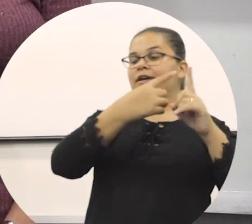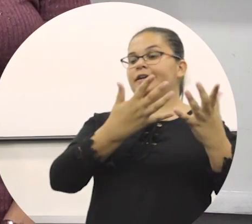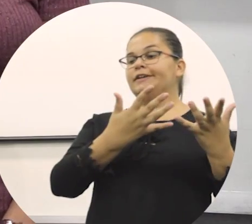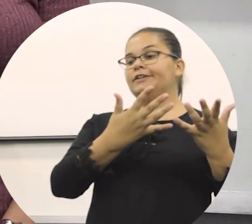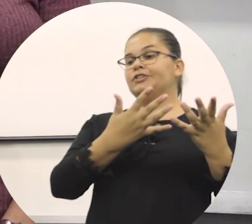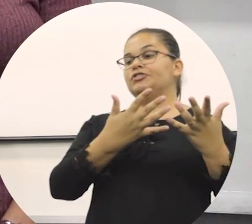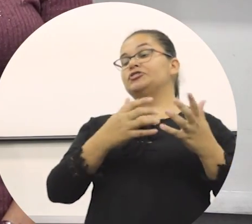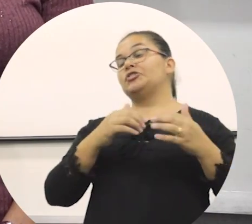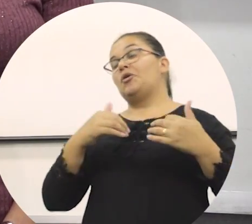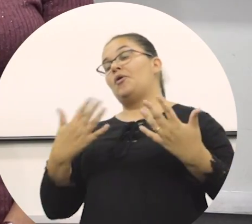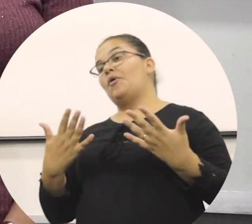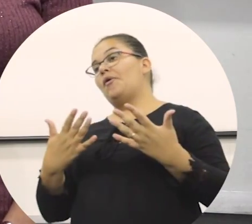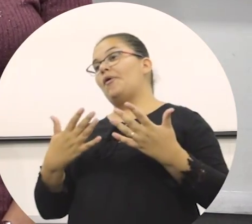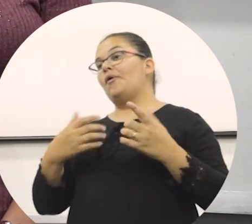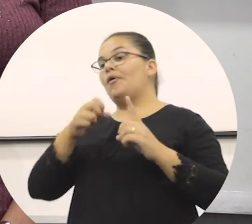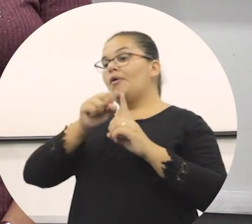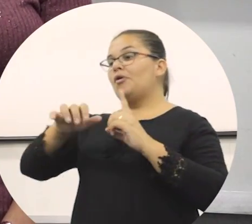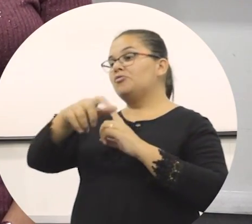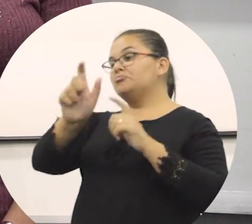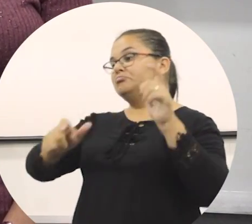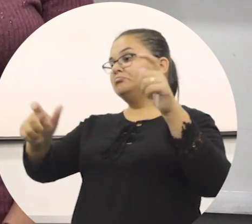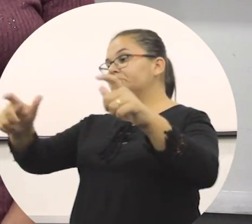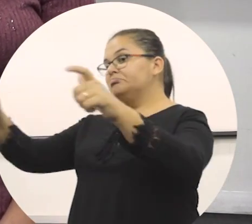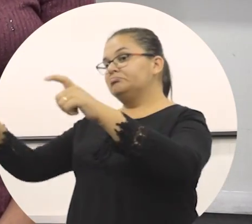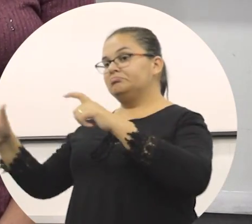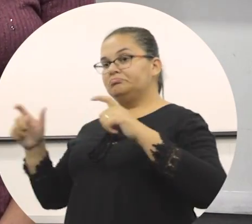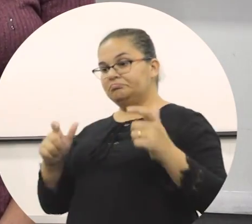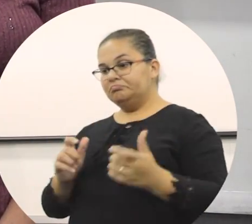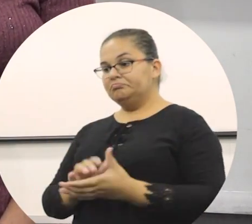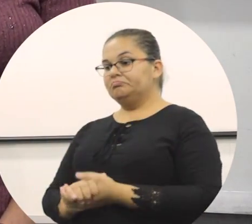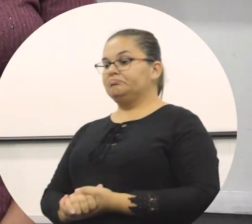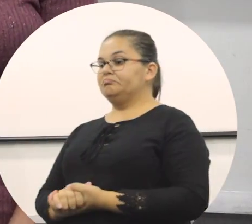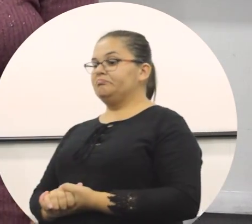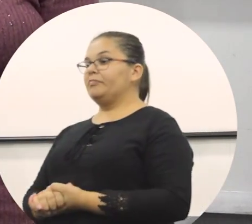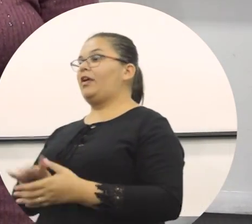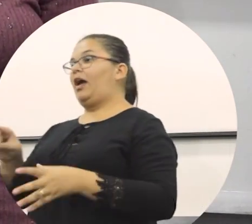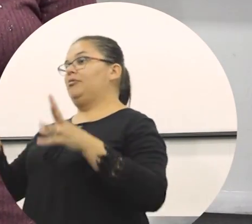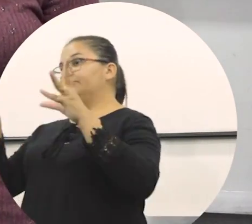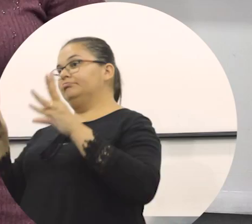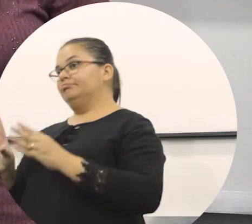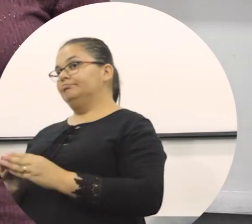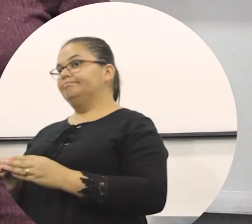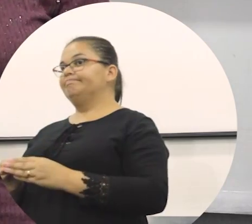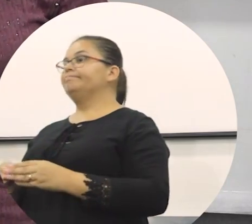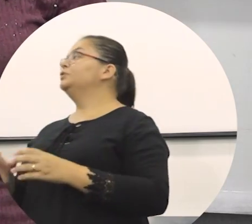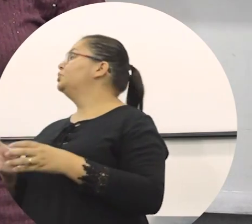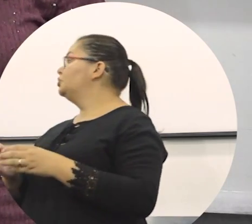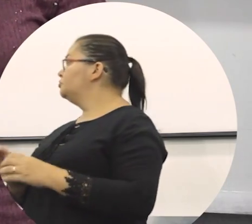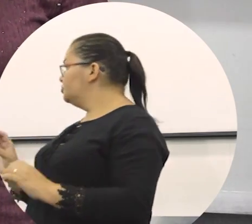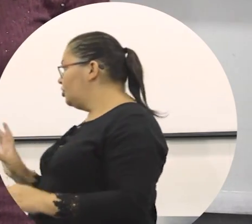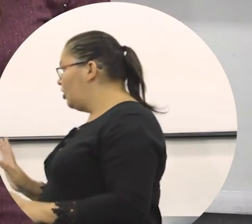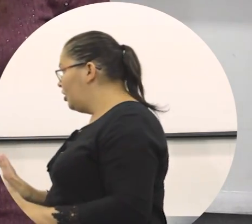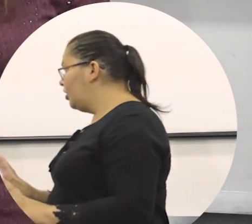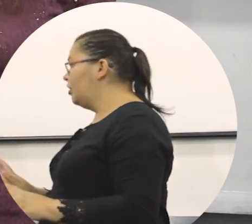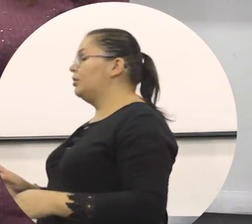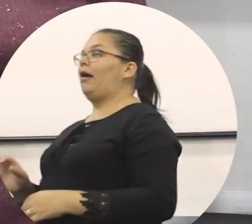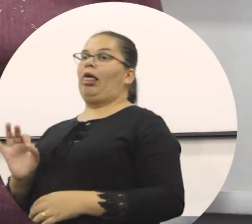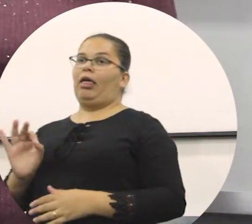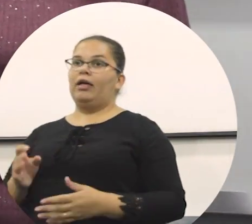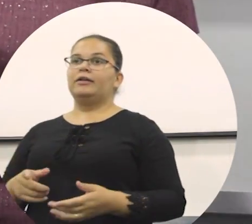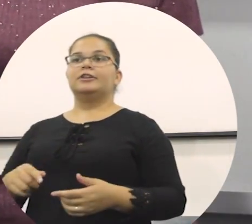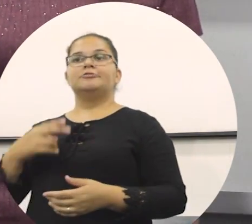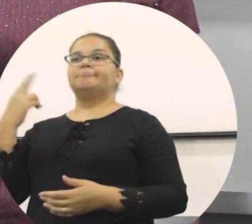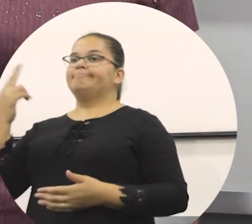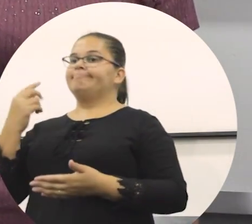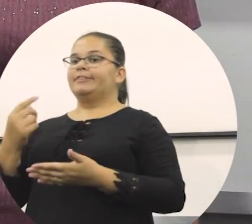frequenta, nos espaços sociais diversos que ele frequenta. De um modo geral, foi isso que nós elencamos, não é? E não tivemos tempo